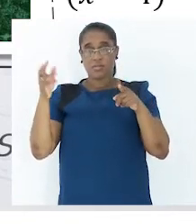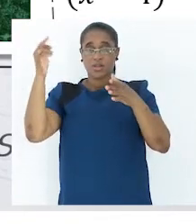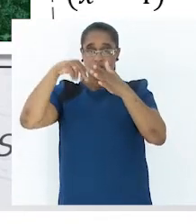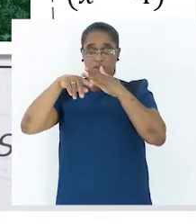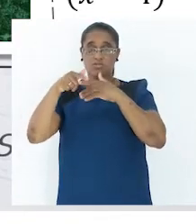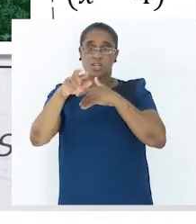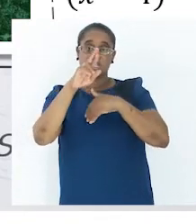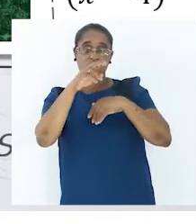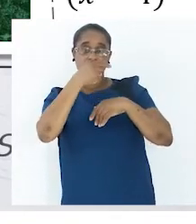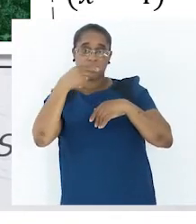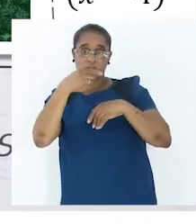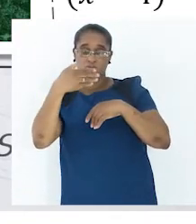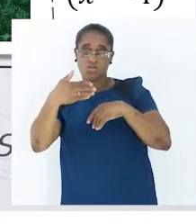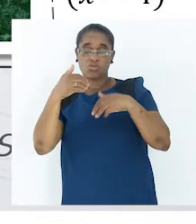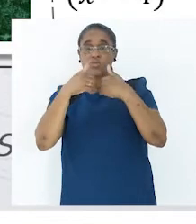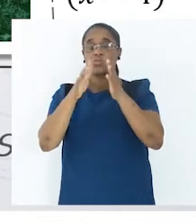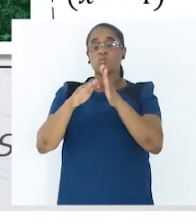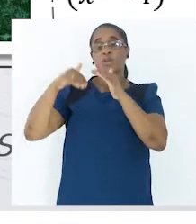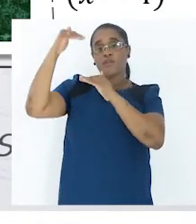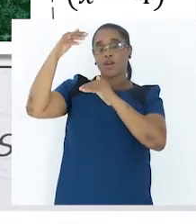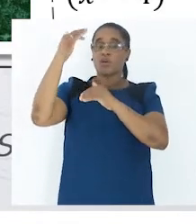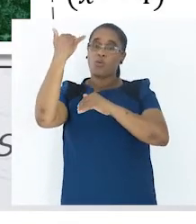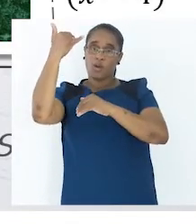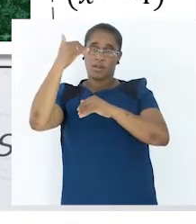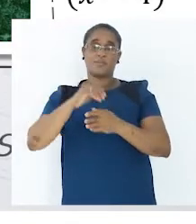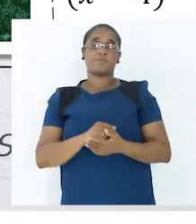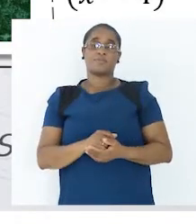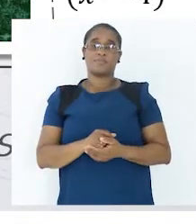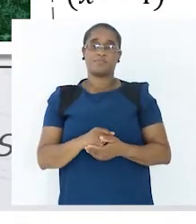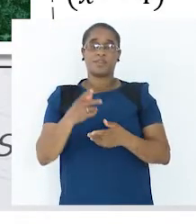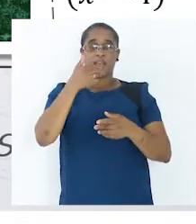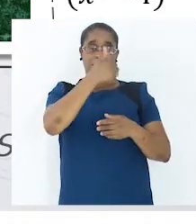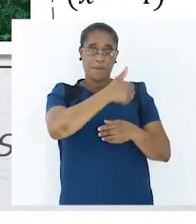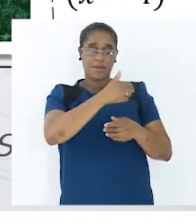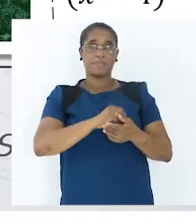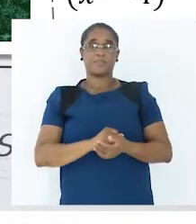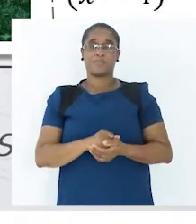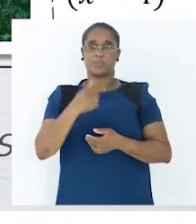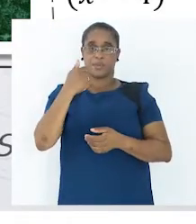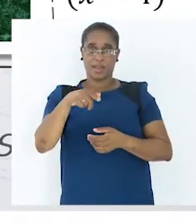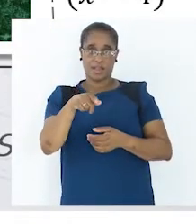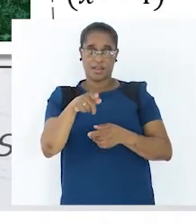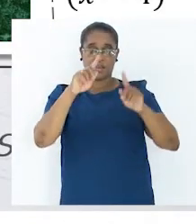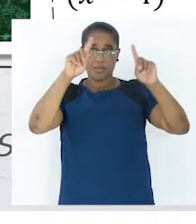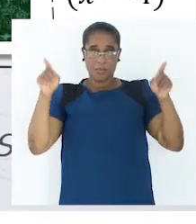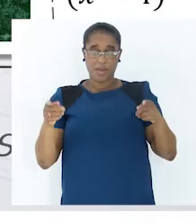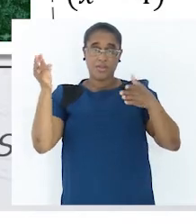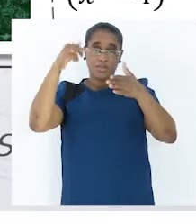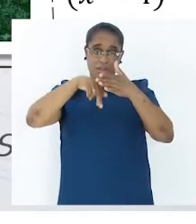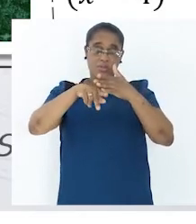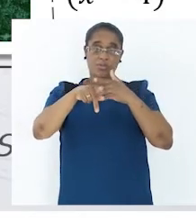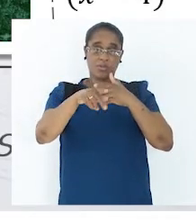parênteses está x menos 1, tudo elevado ao quadrado. Na linha B, temos dentro de um